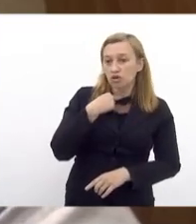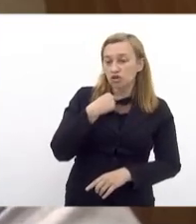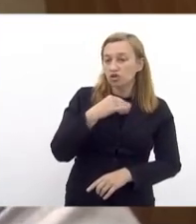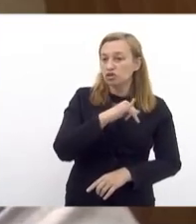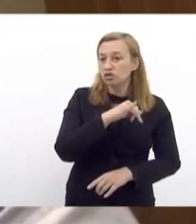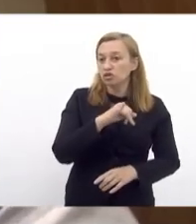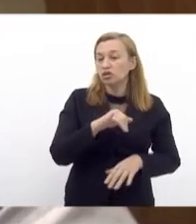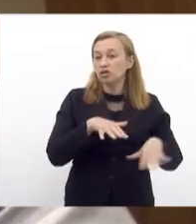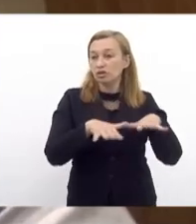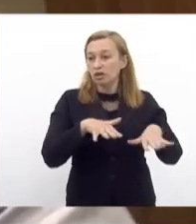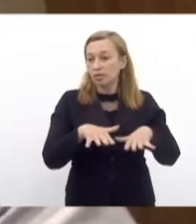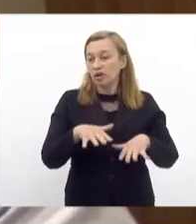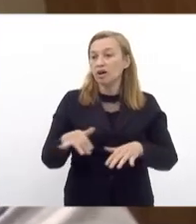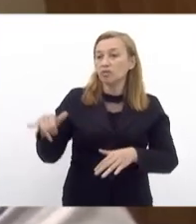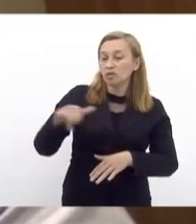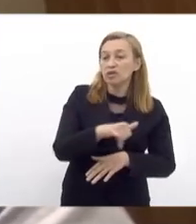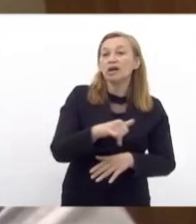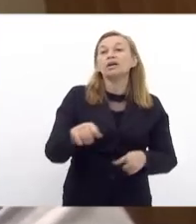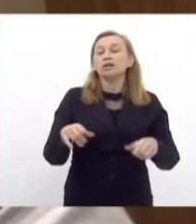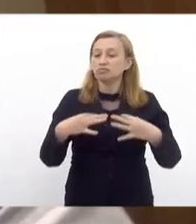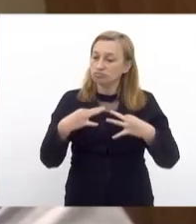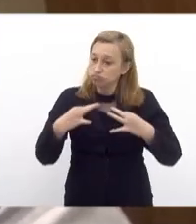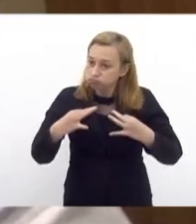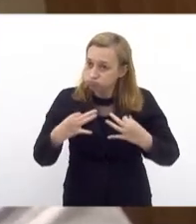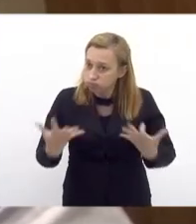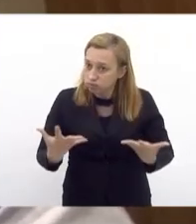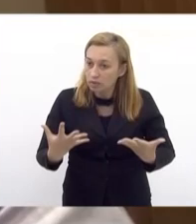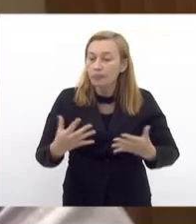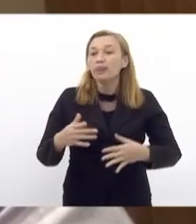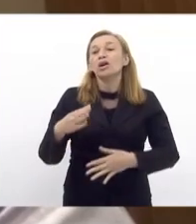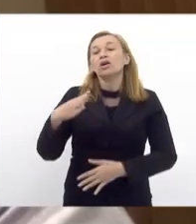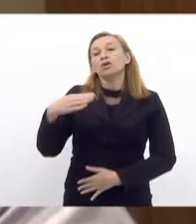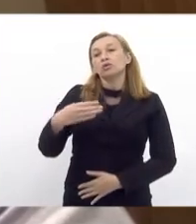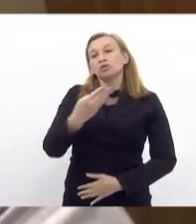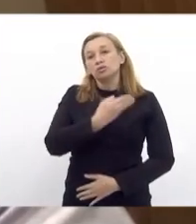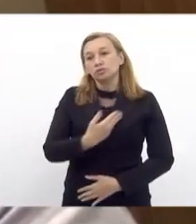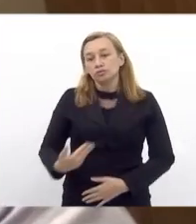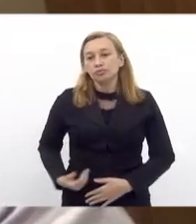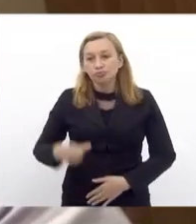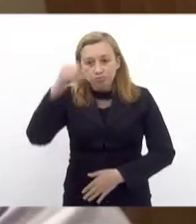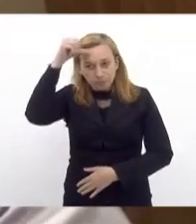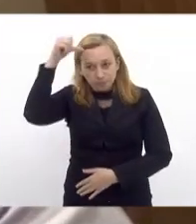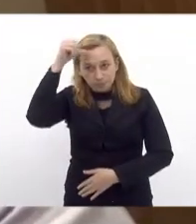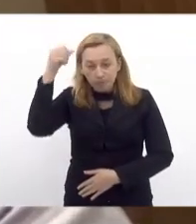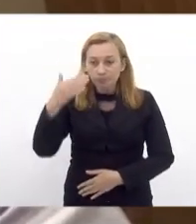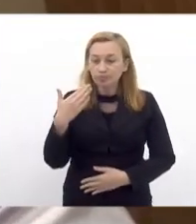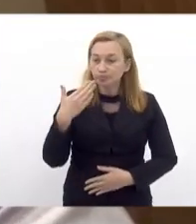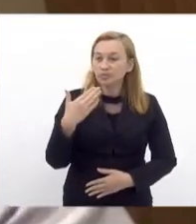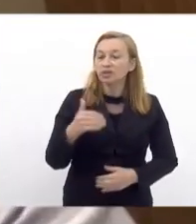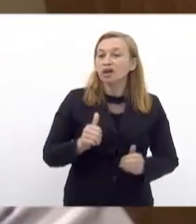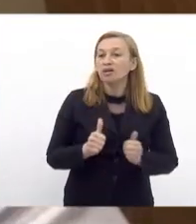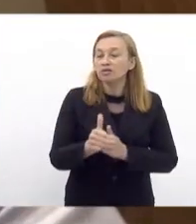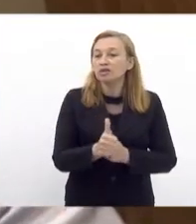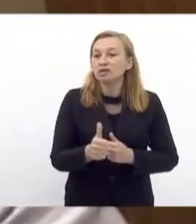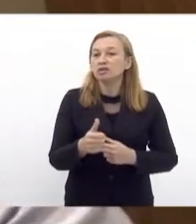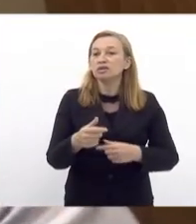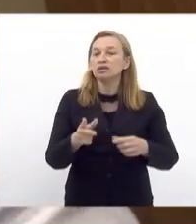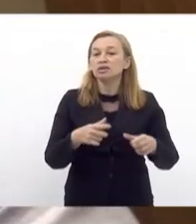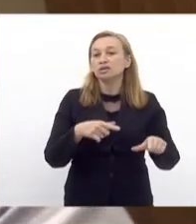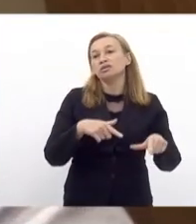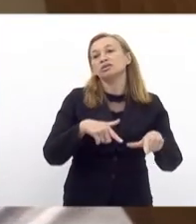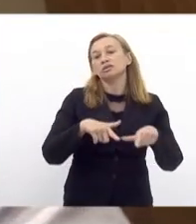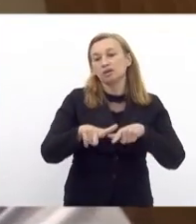gente, me colocar à disposição, né, o governador Cláudio Castro já determinou que a gente esteja à frente desse processo de discussão de